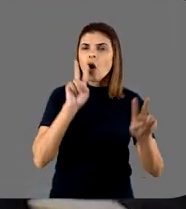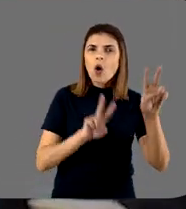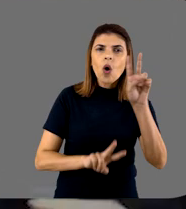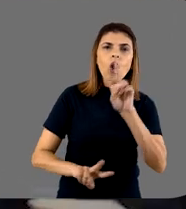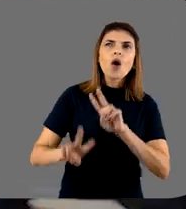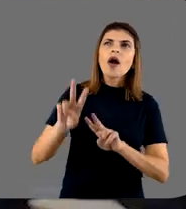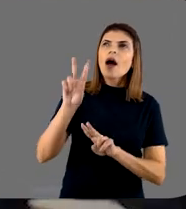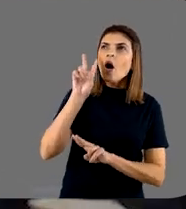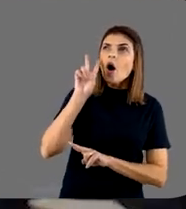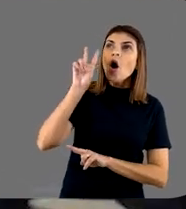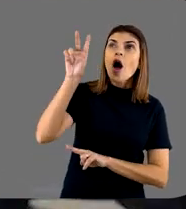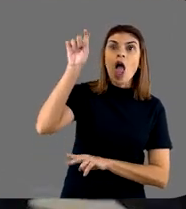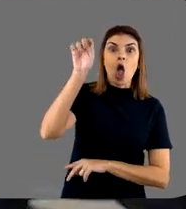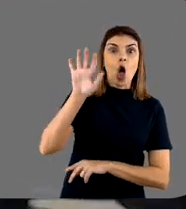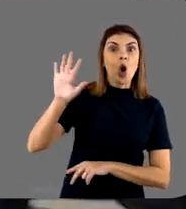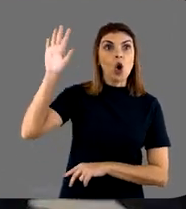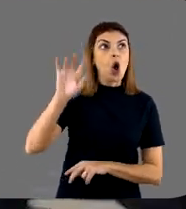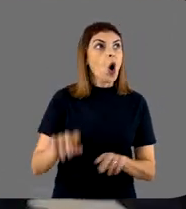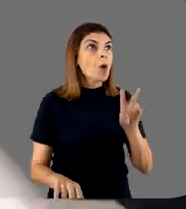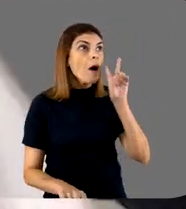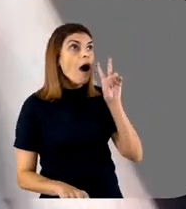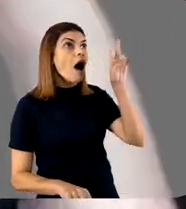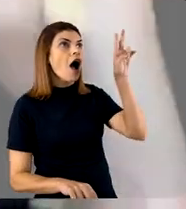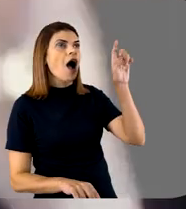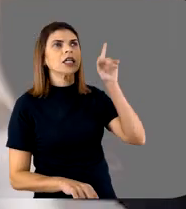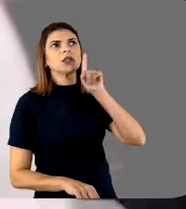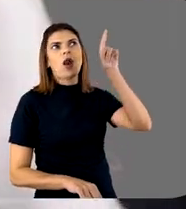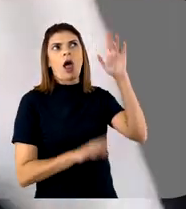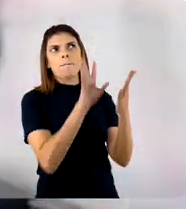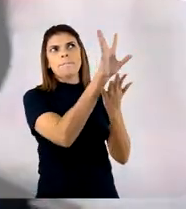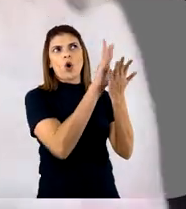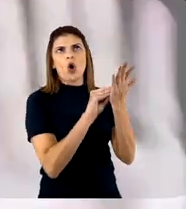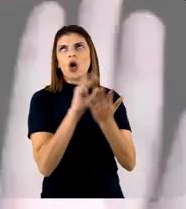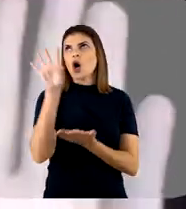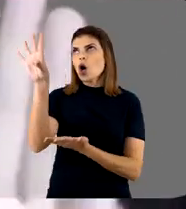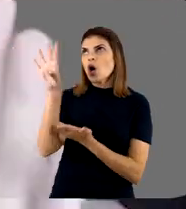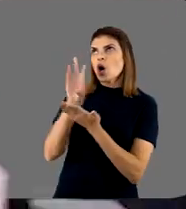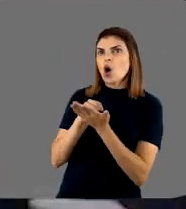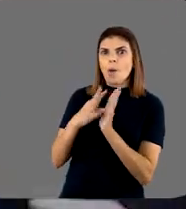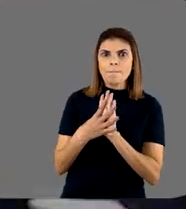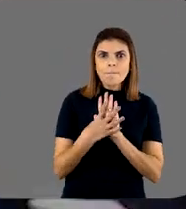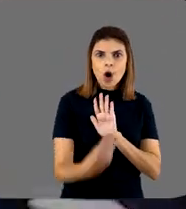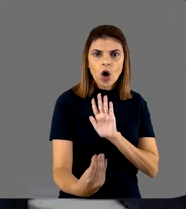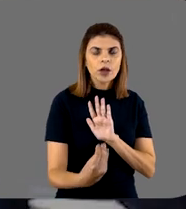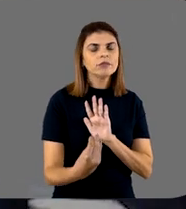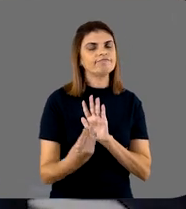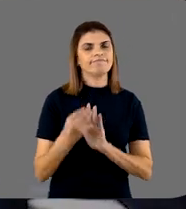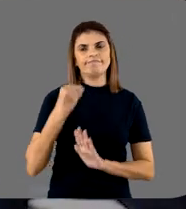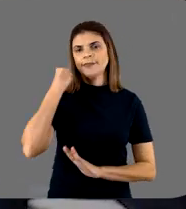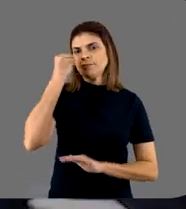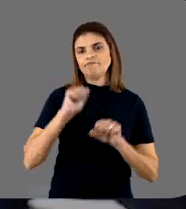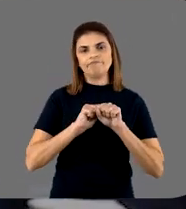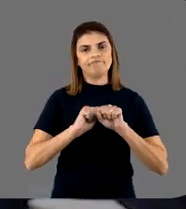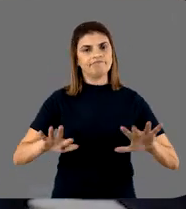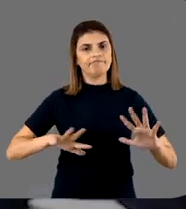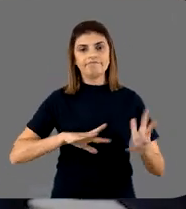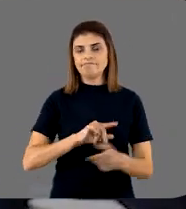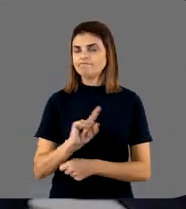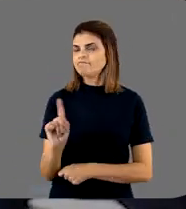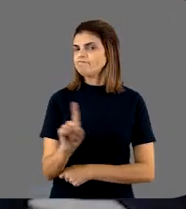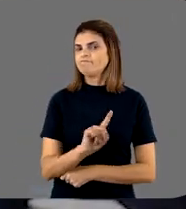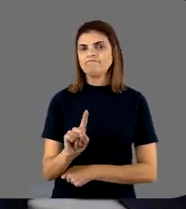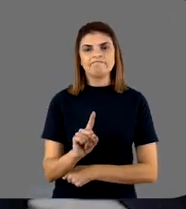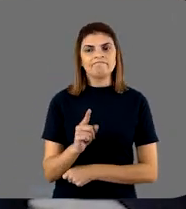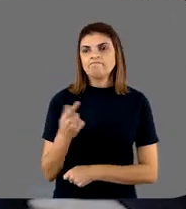de olhar para lá a Europa, os Estados Unidos, falar, não, o modelo vem de lá. Essa experiência dessa